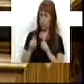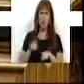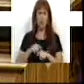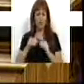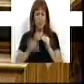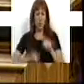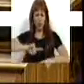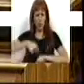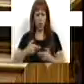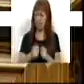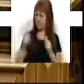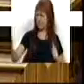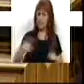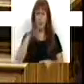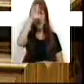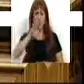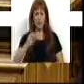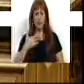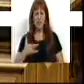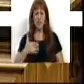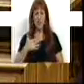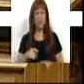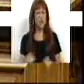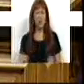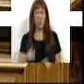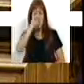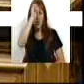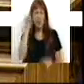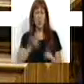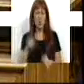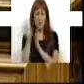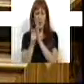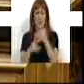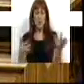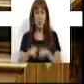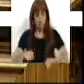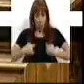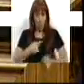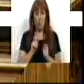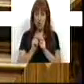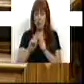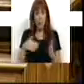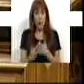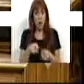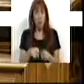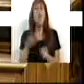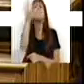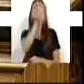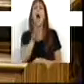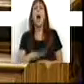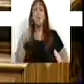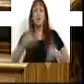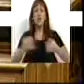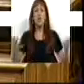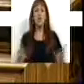tempo inferior a 1 hora. Ou seja, o governo PSD-CDS nem sequer respeitou os critérios que ele próprio definiu para o tal mapa